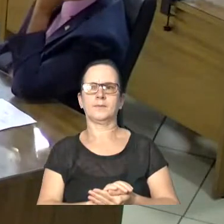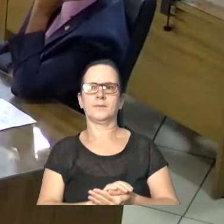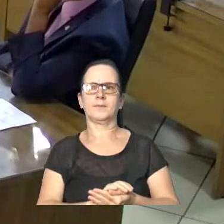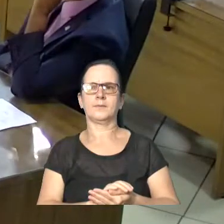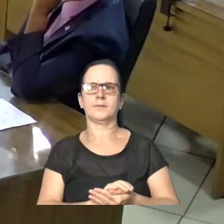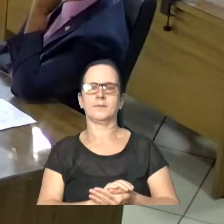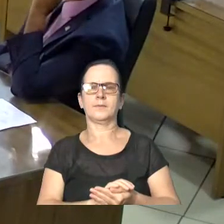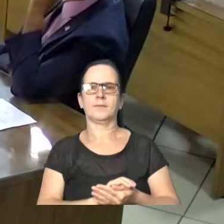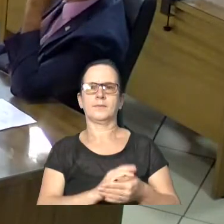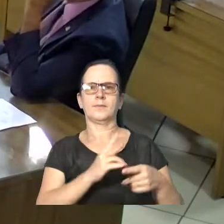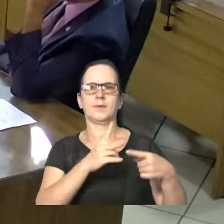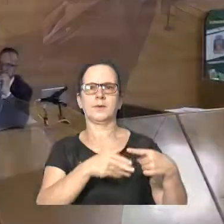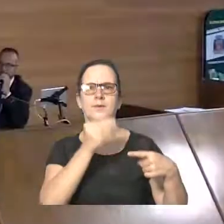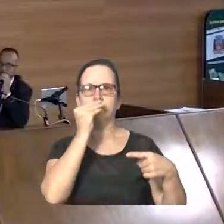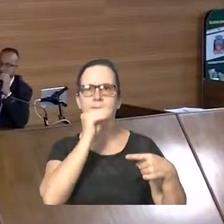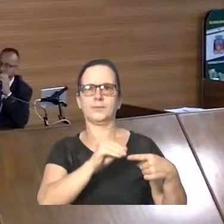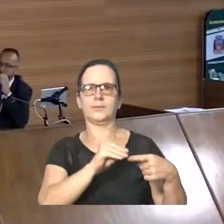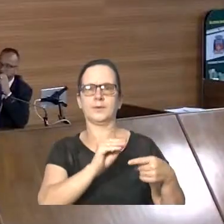Pela derrubada do veto.